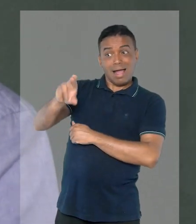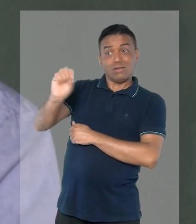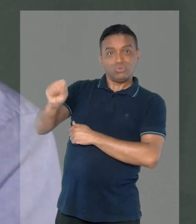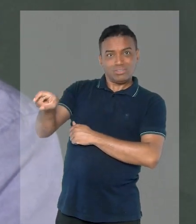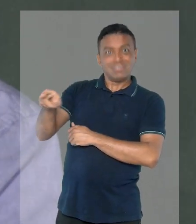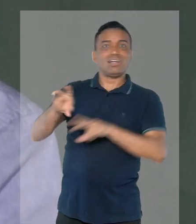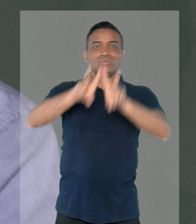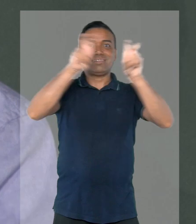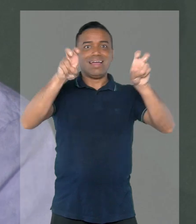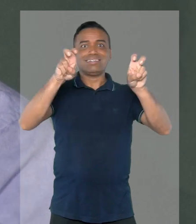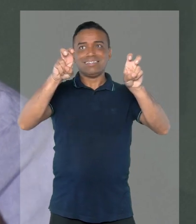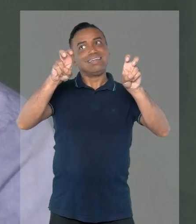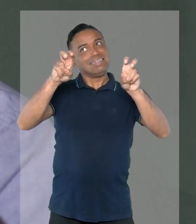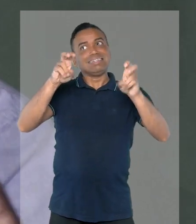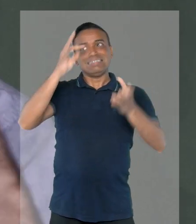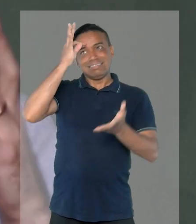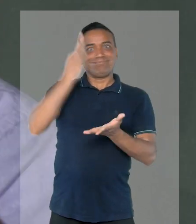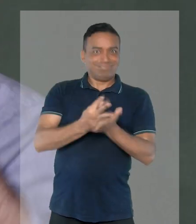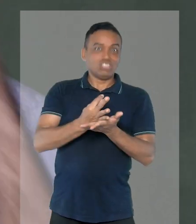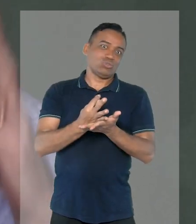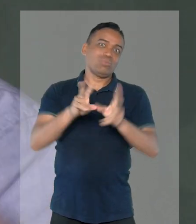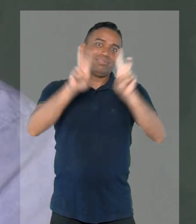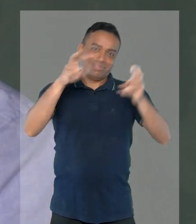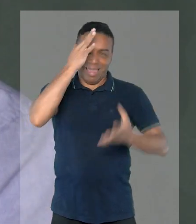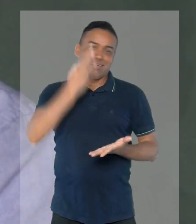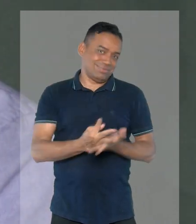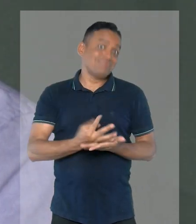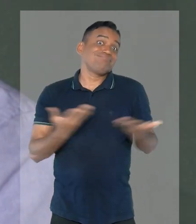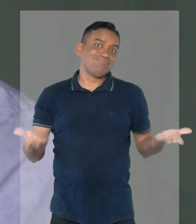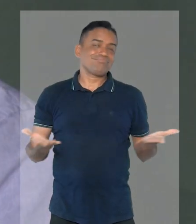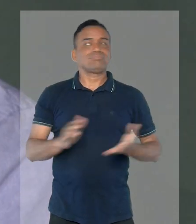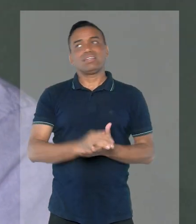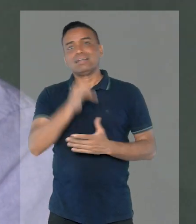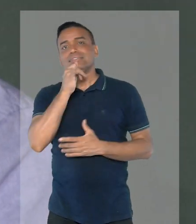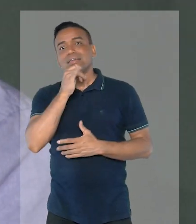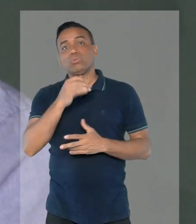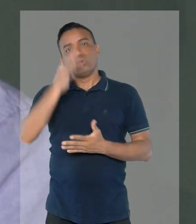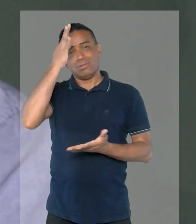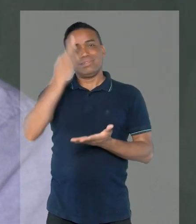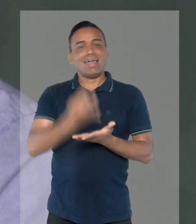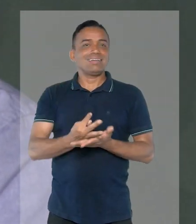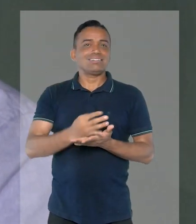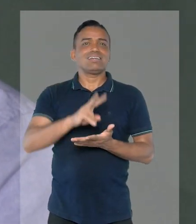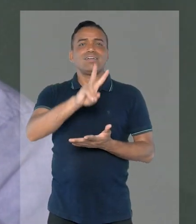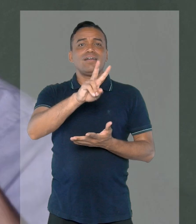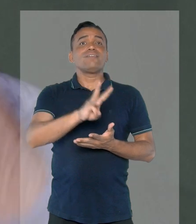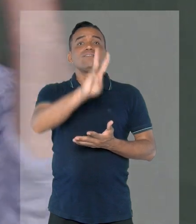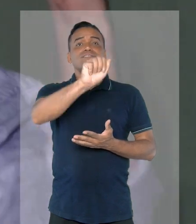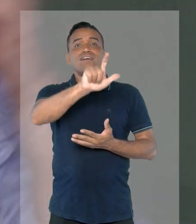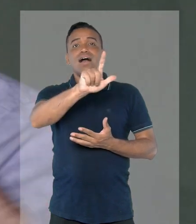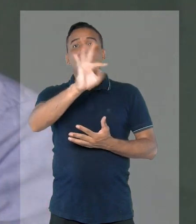título da tese é título de tese, tem hora, né? E estava aquela coisa assim... Por exemplo, a tese do Walter Benjamin de